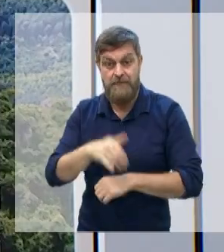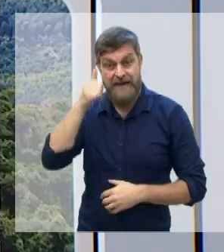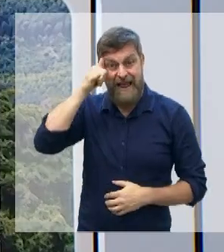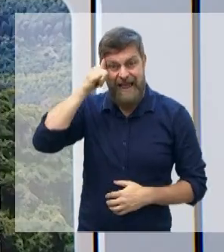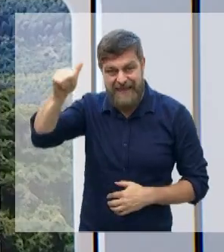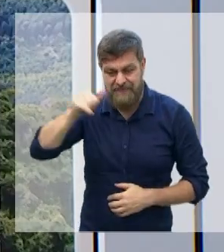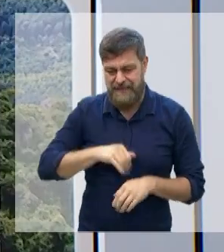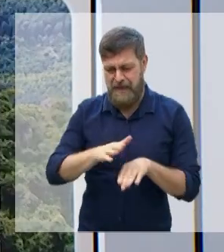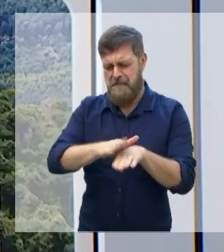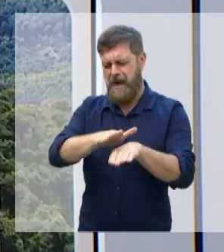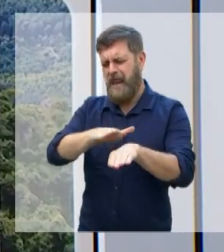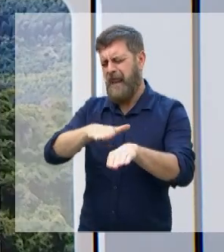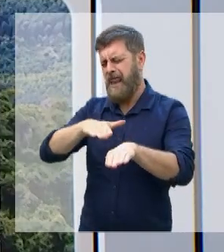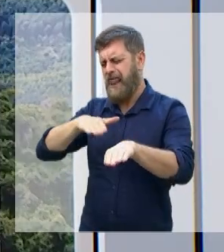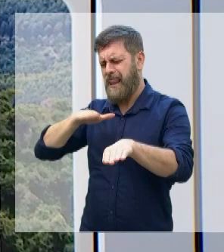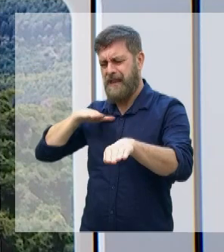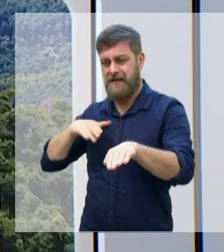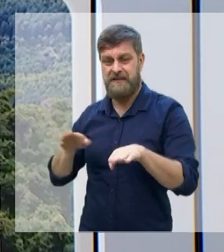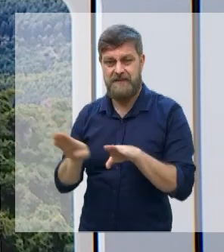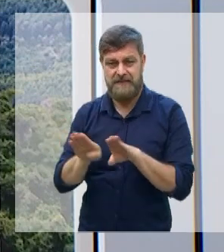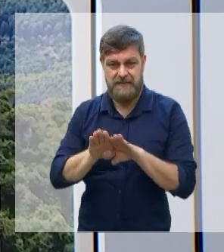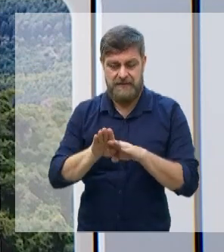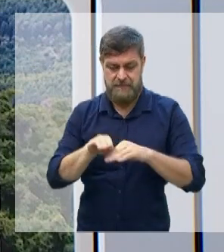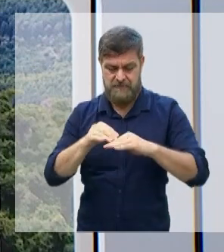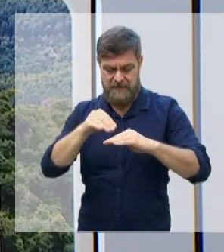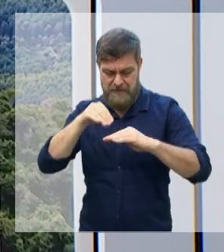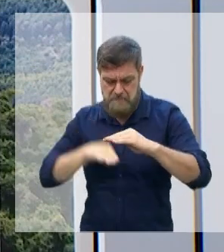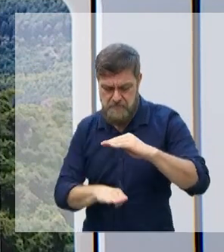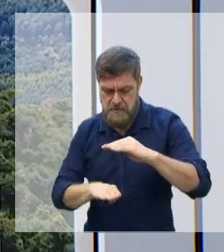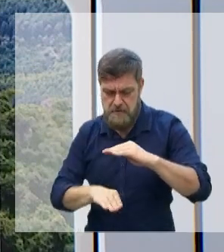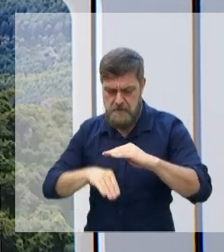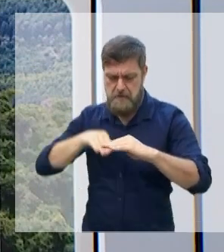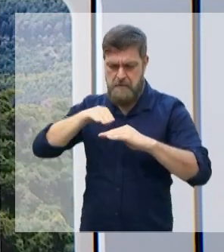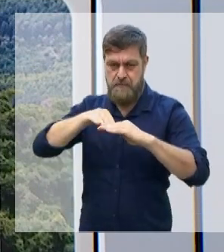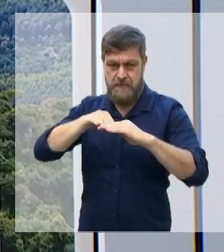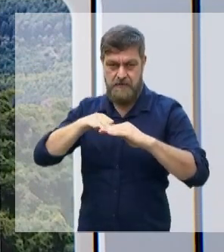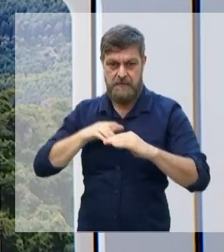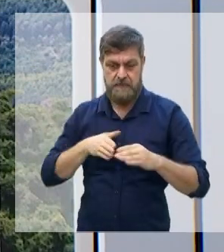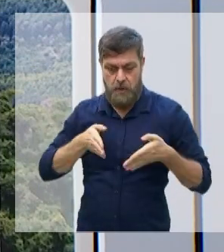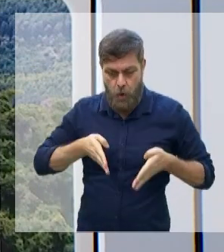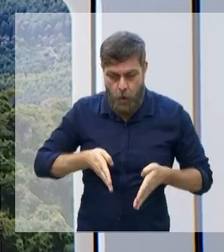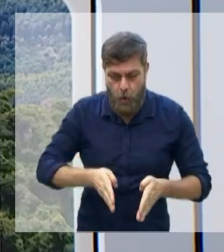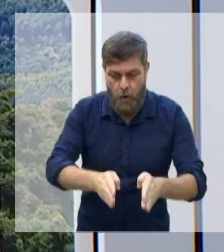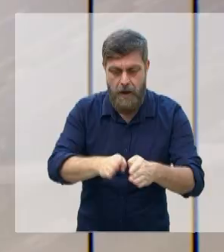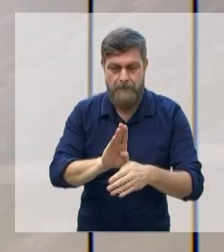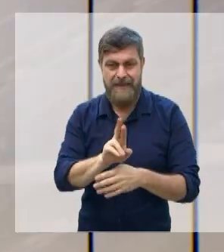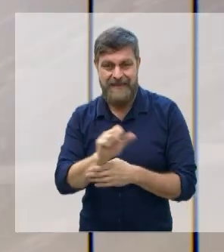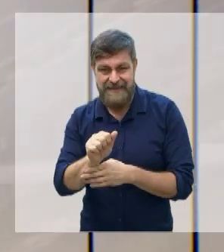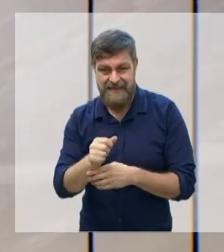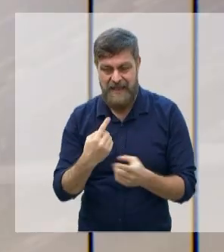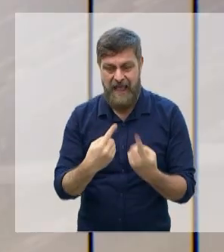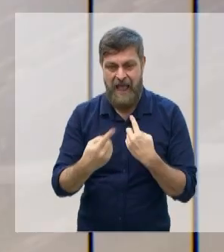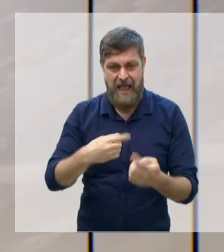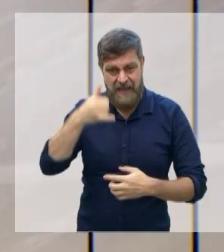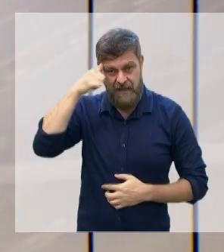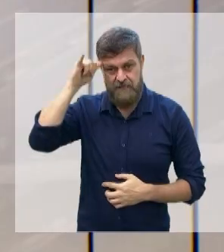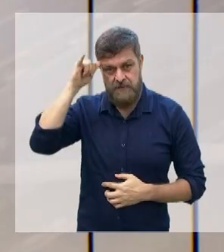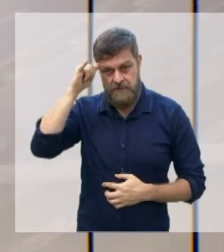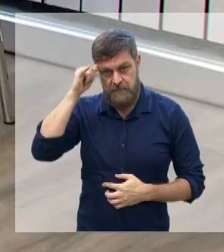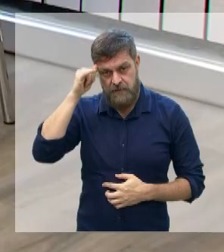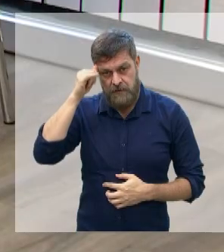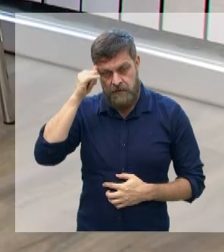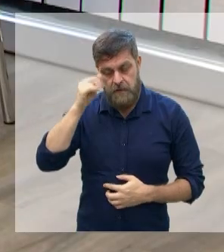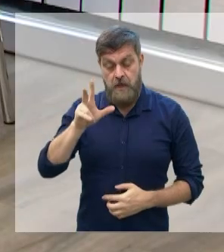essa essa transposição em nível no sistema brt onde um bairro com um pouco mais livre então